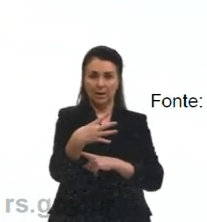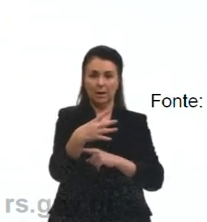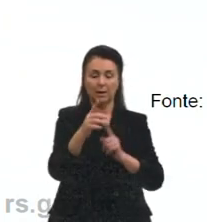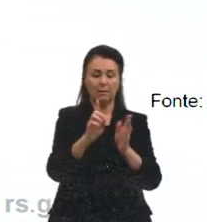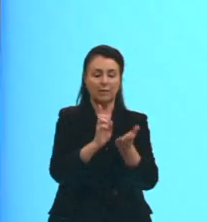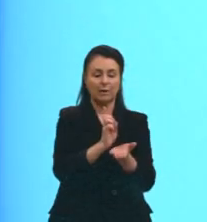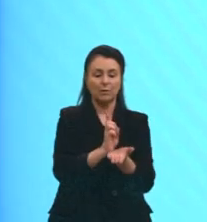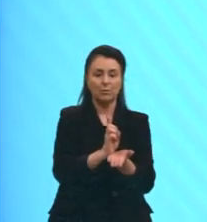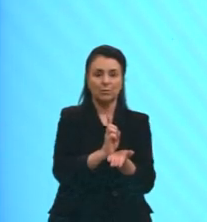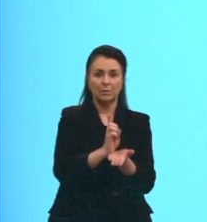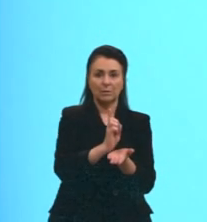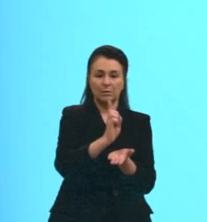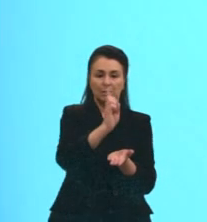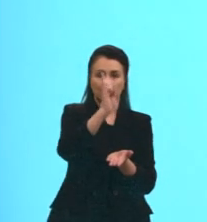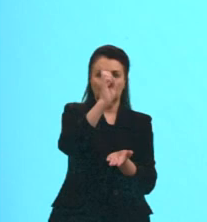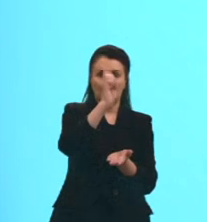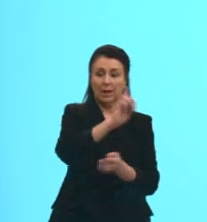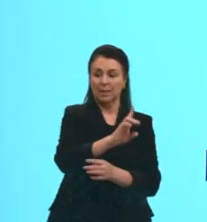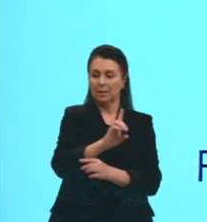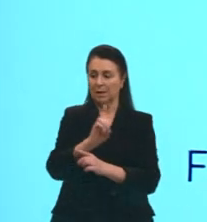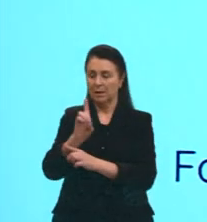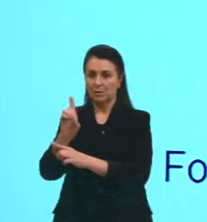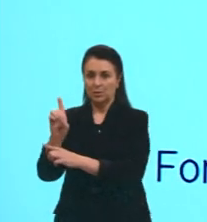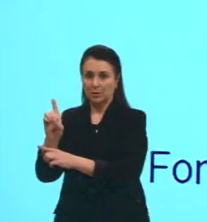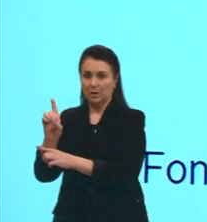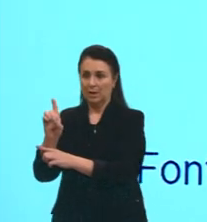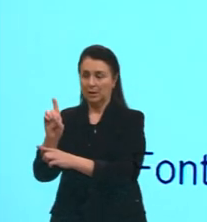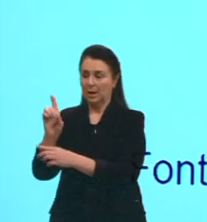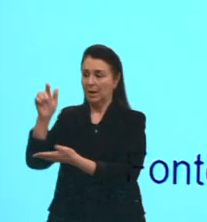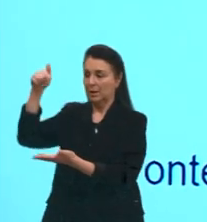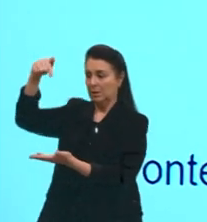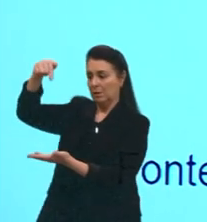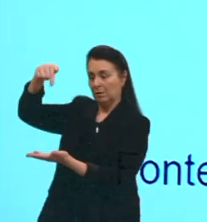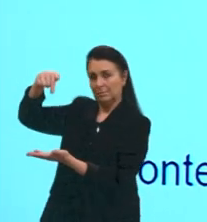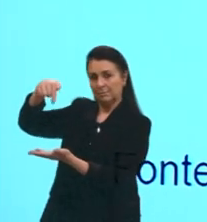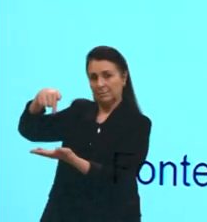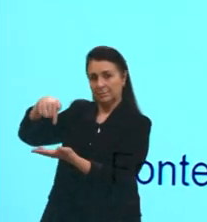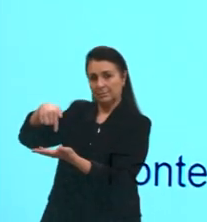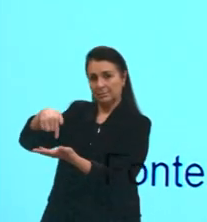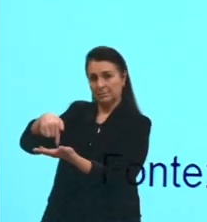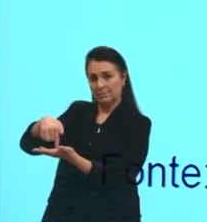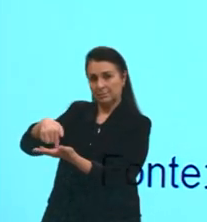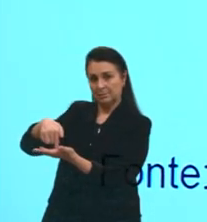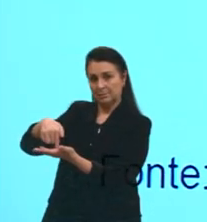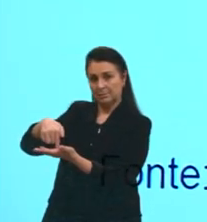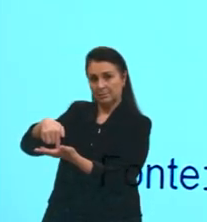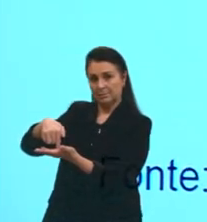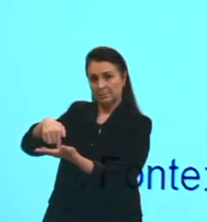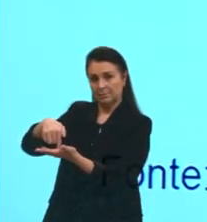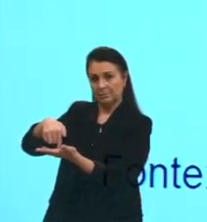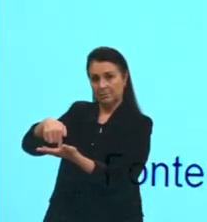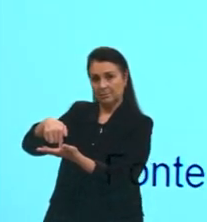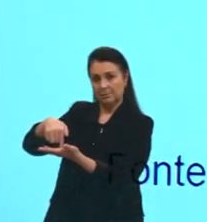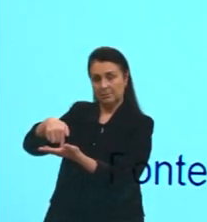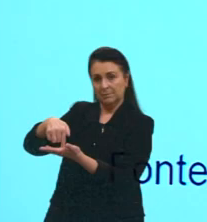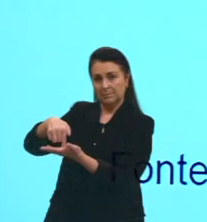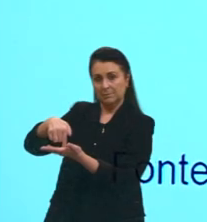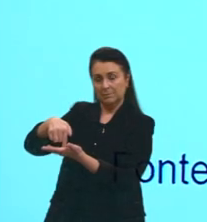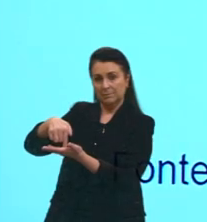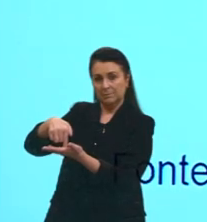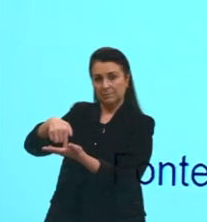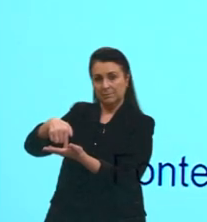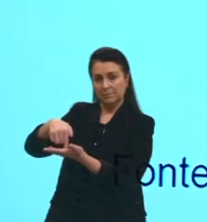baixo para cima na direita ele vai de cima para baixo tá E eles a